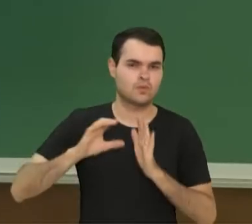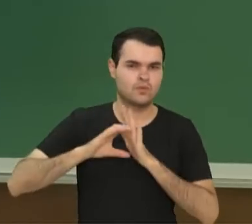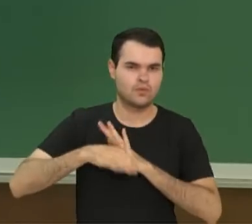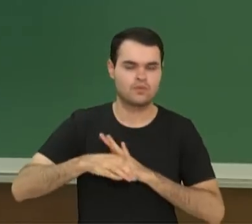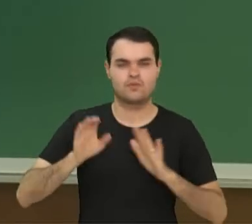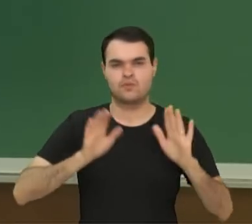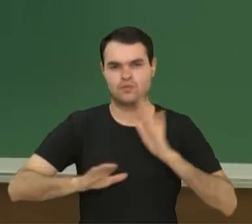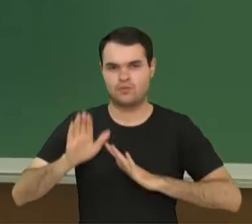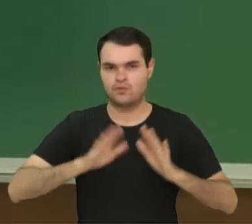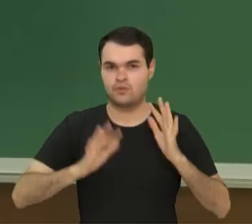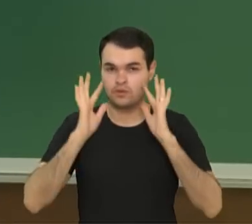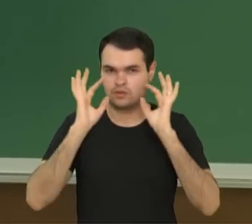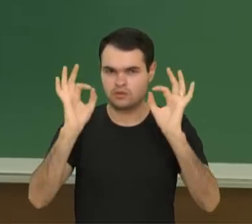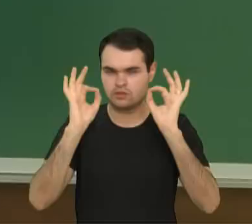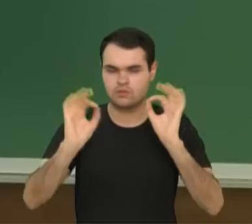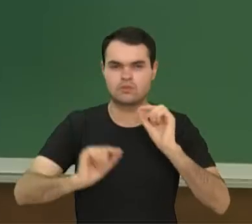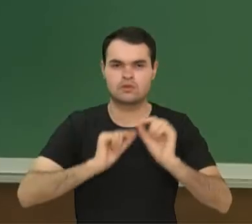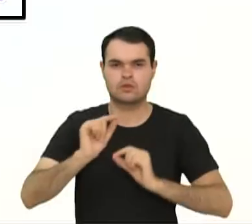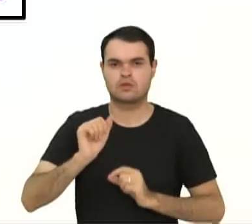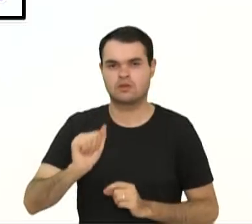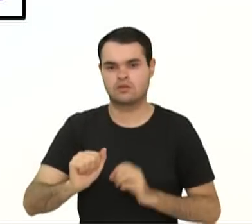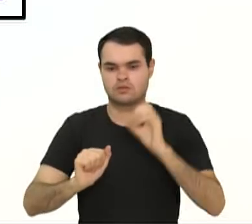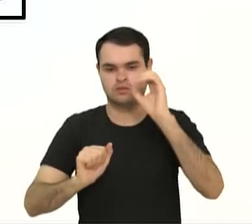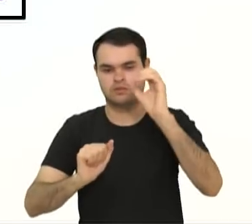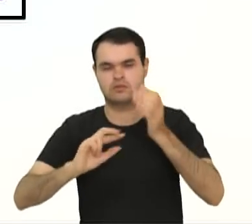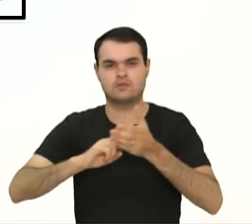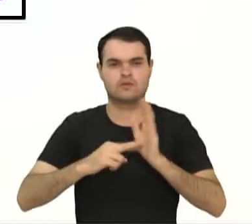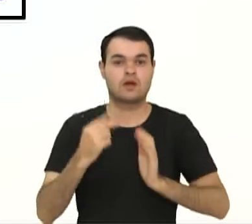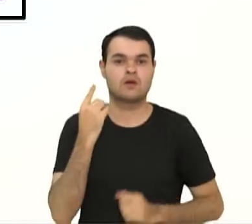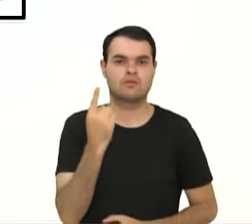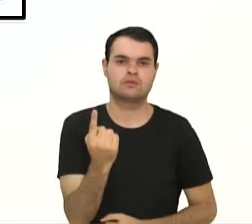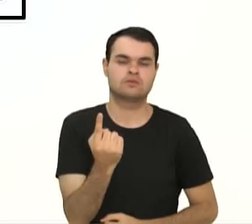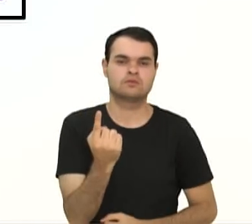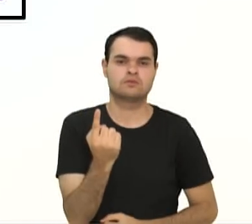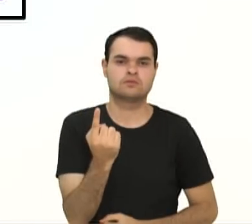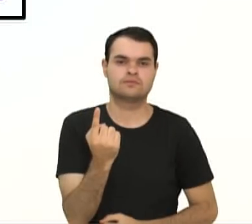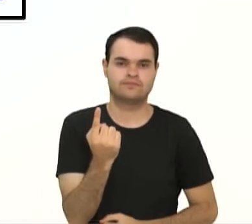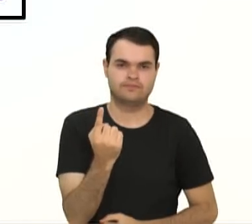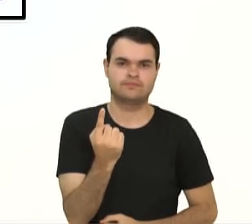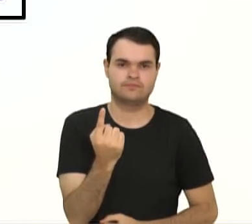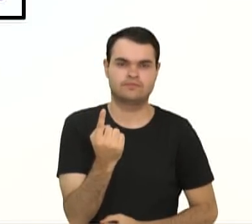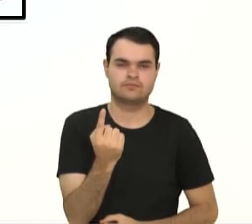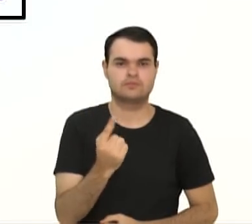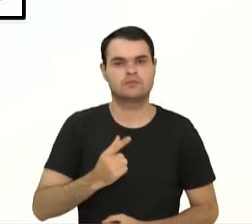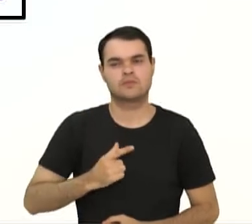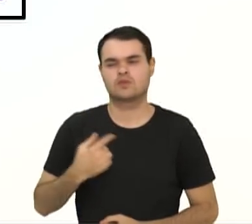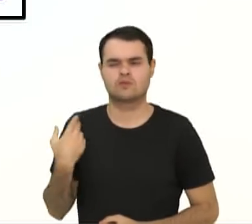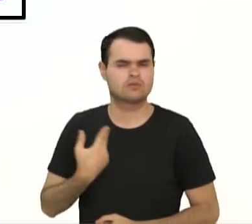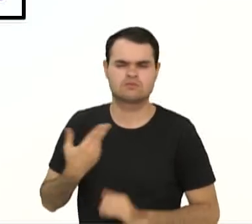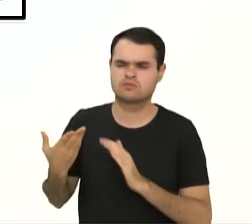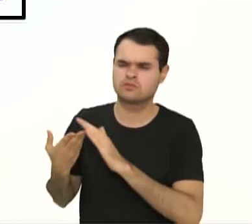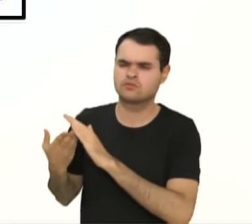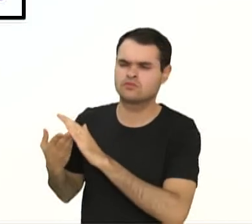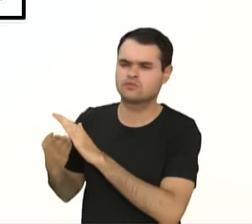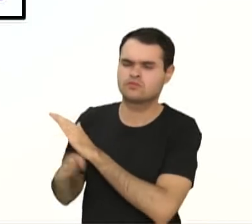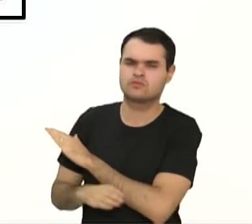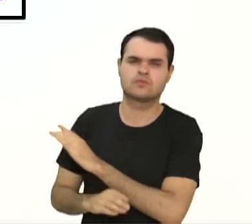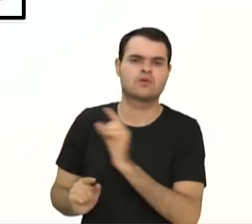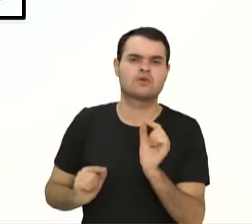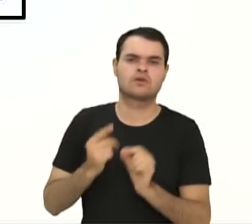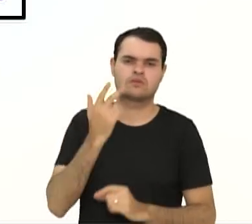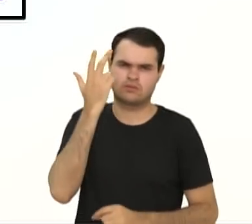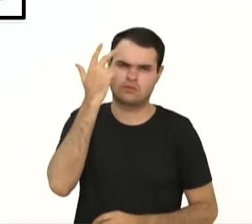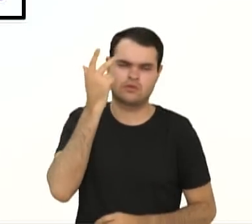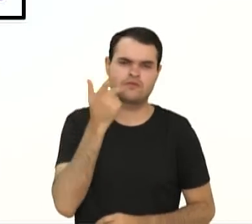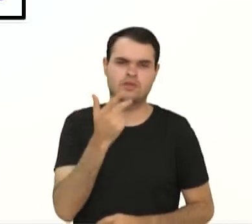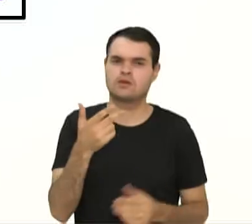tomar cuidado, A elevado a 0 é igual a 1. Então, a gente tem muito costume, e é normal a gente